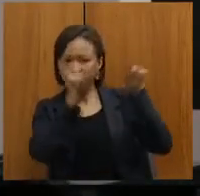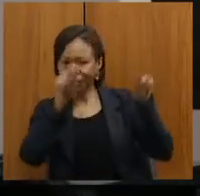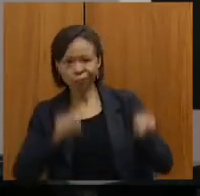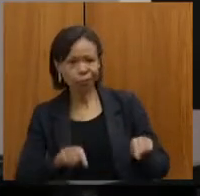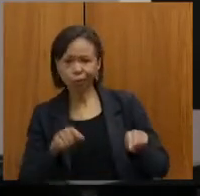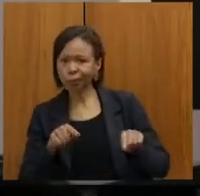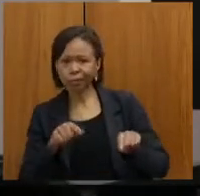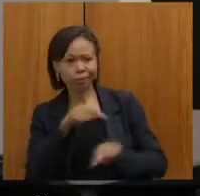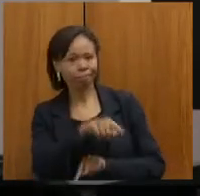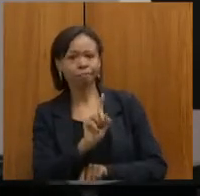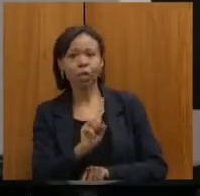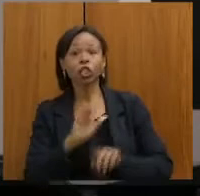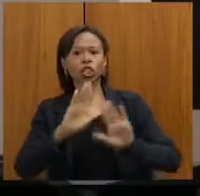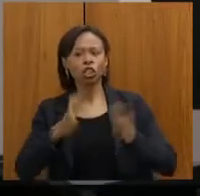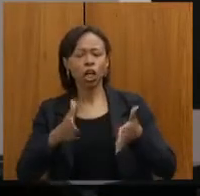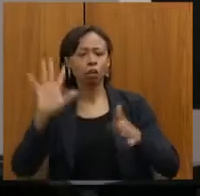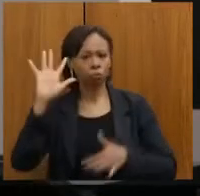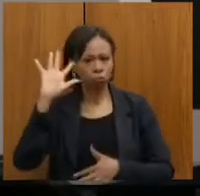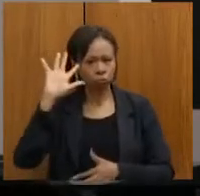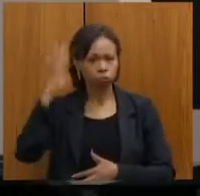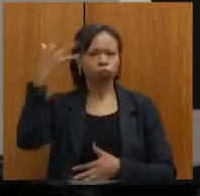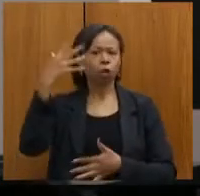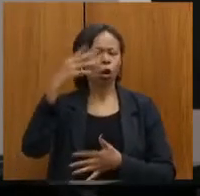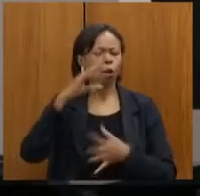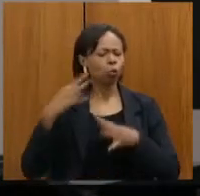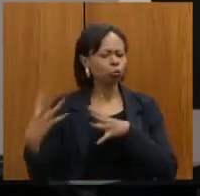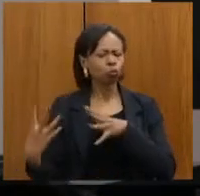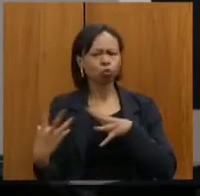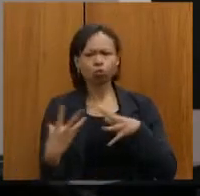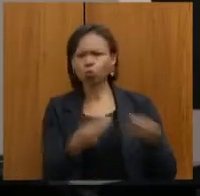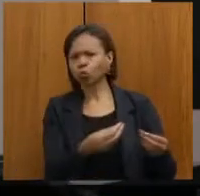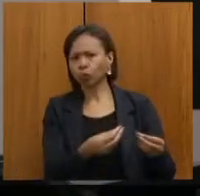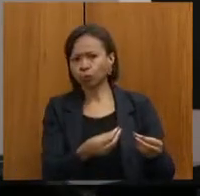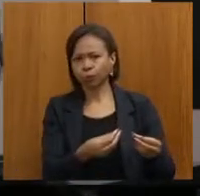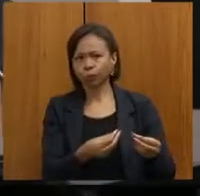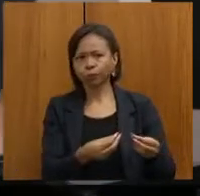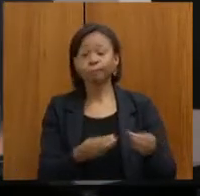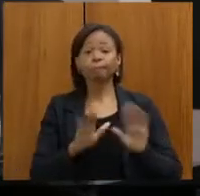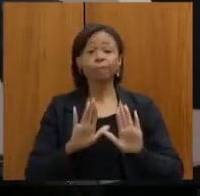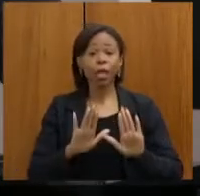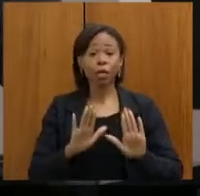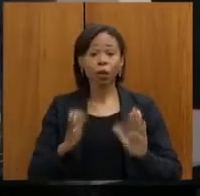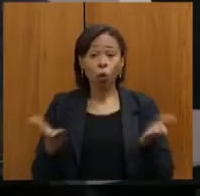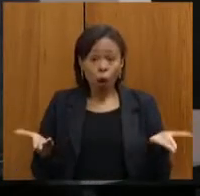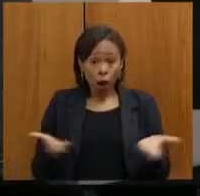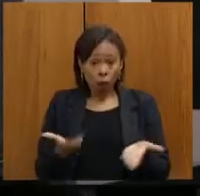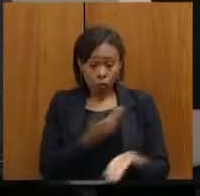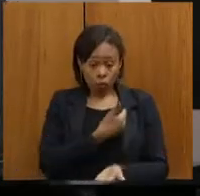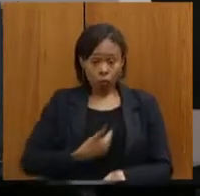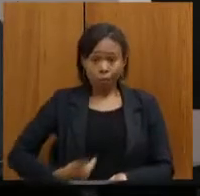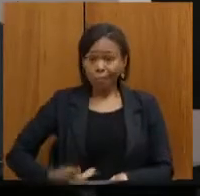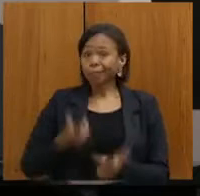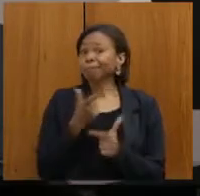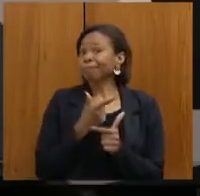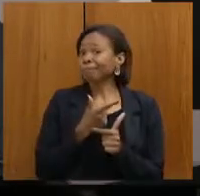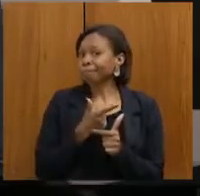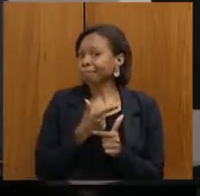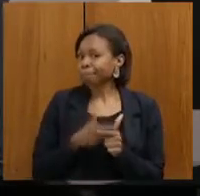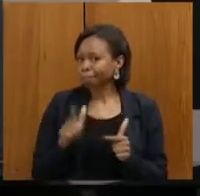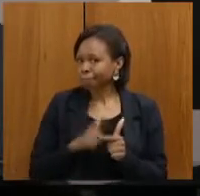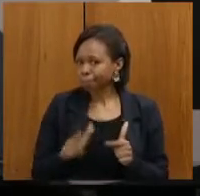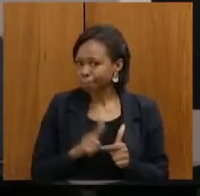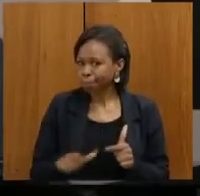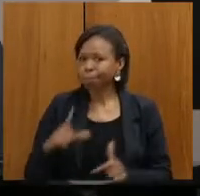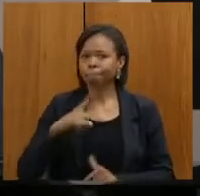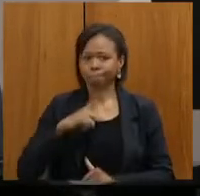situações equacionados todas elas mas deixa o vento é um problema a este governo